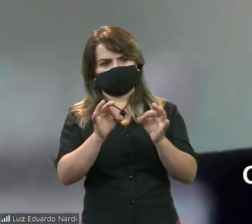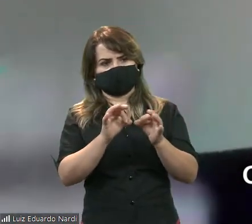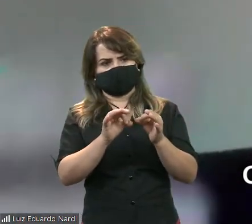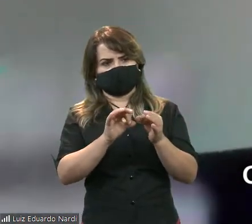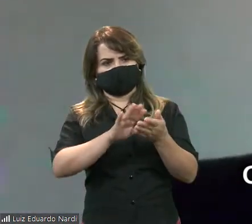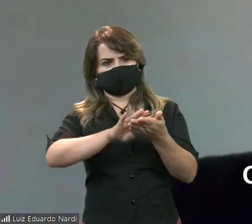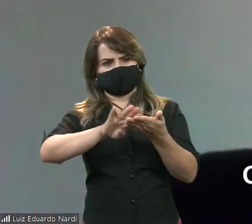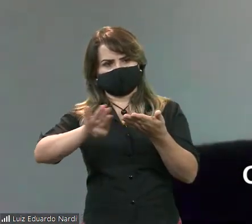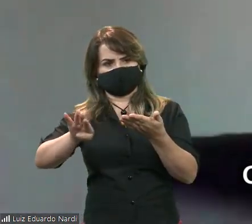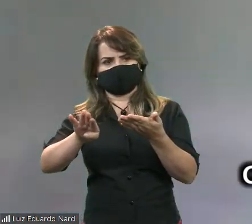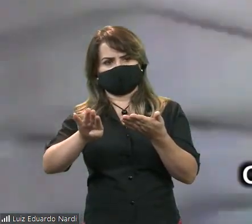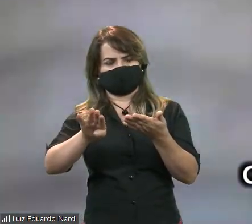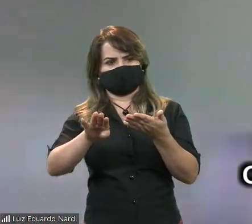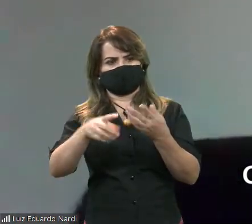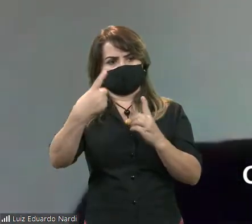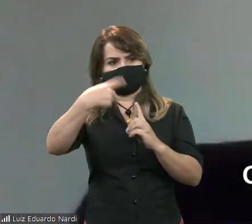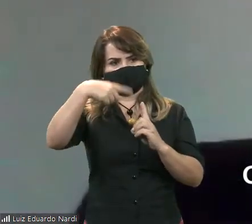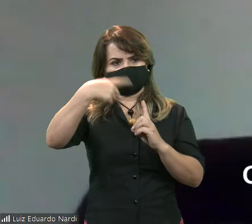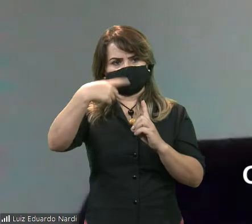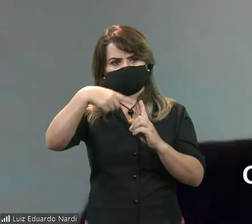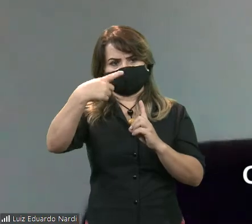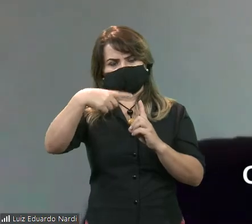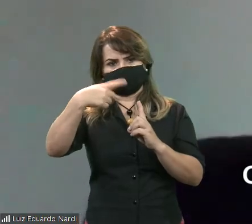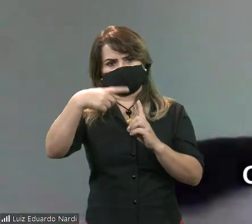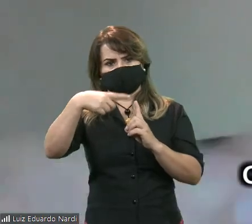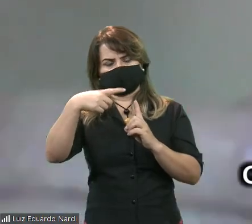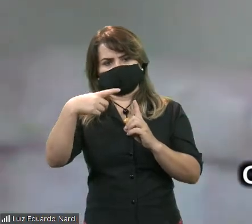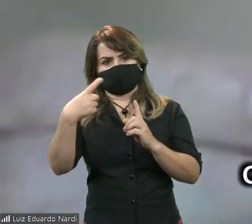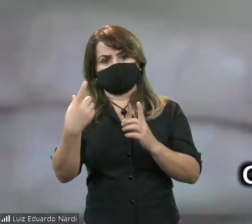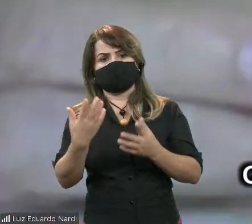nestes tempos. Nós já estamos